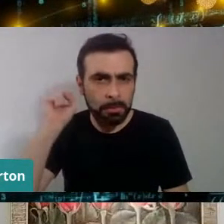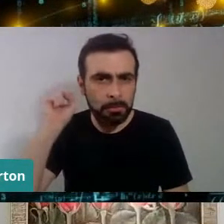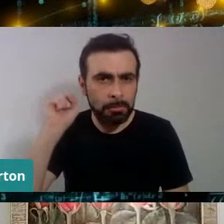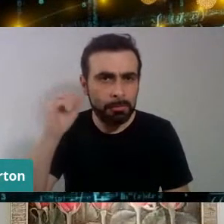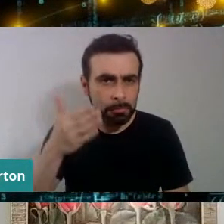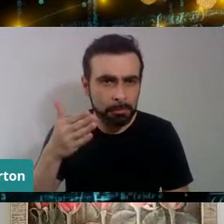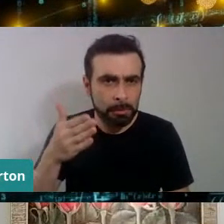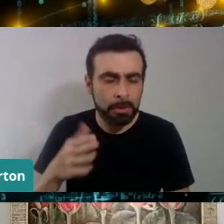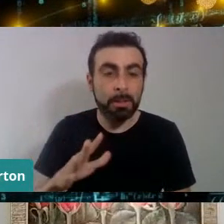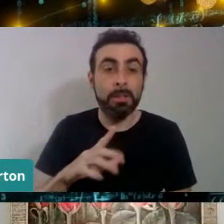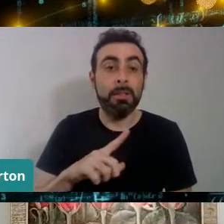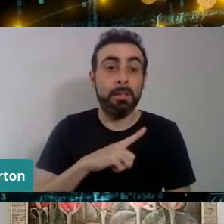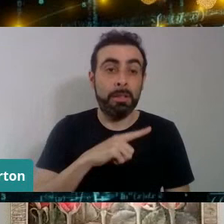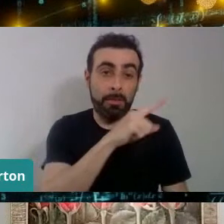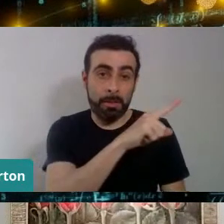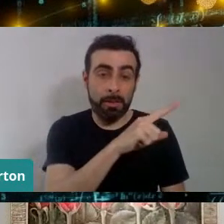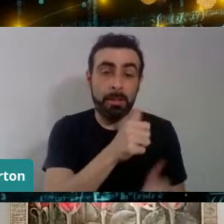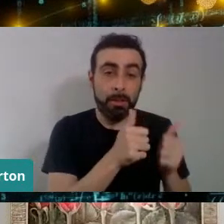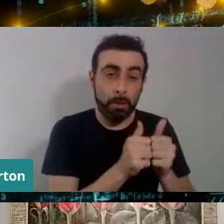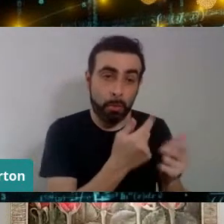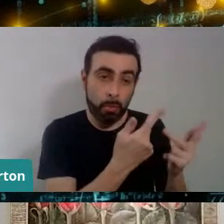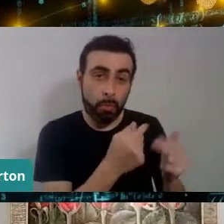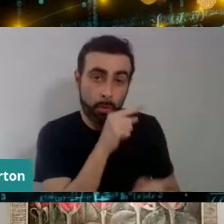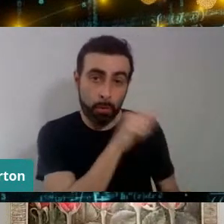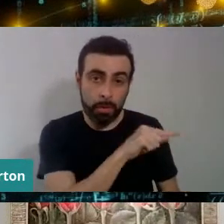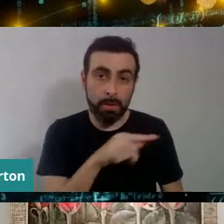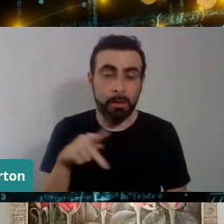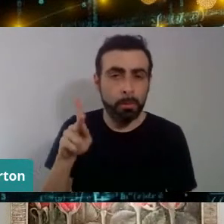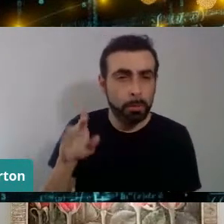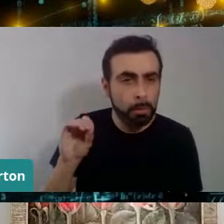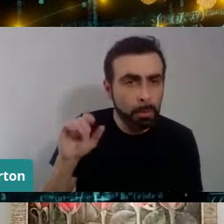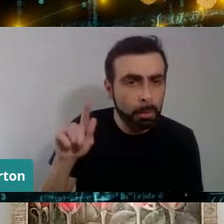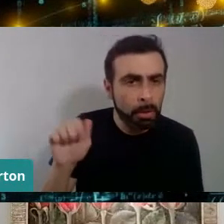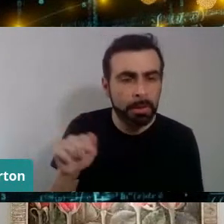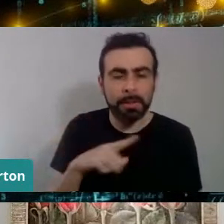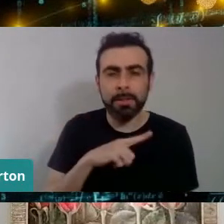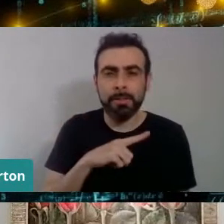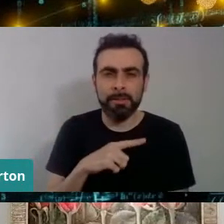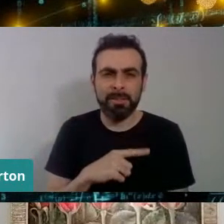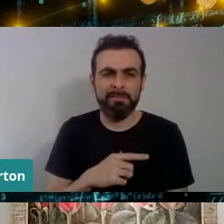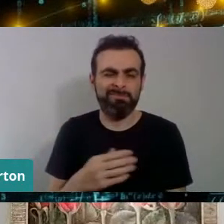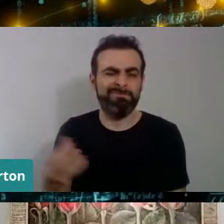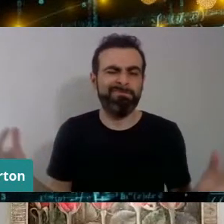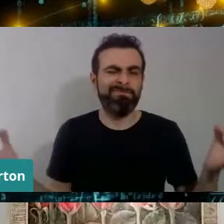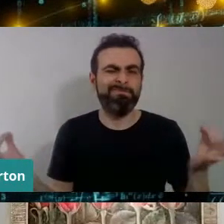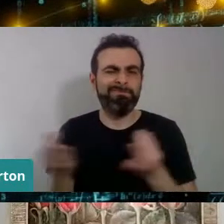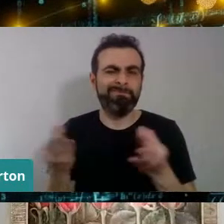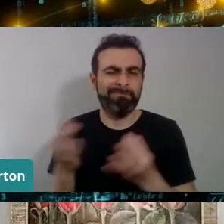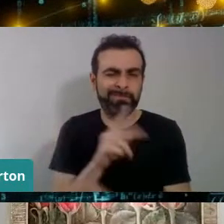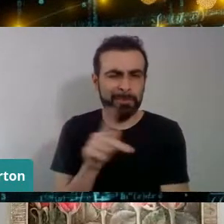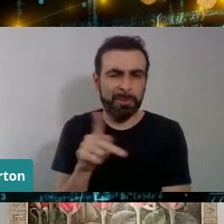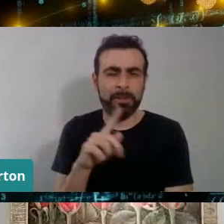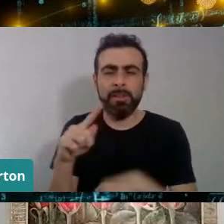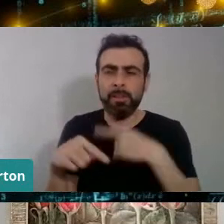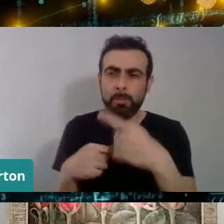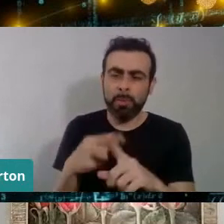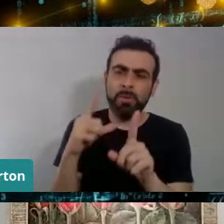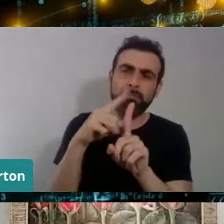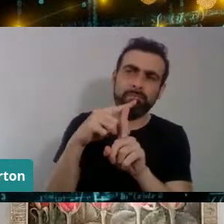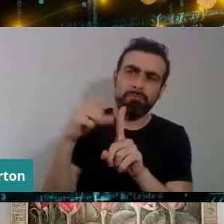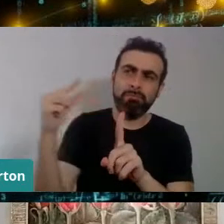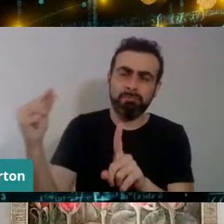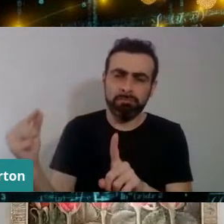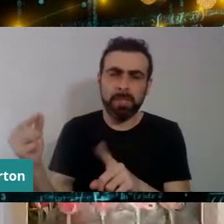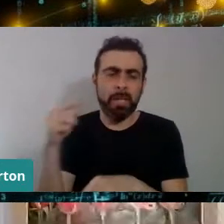também da época do Koga, muito bom, mas bom mesmo, dos melhores que passaram por aí, mas depois ele foi embora, ficou